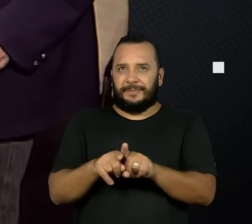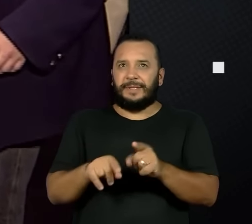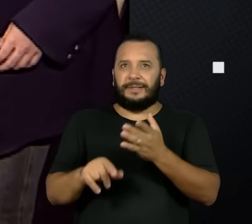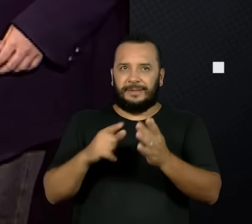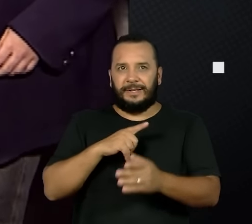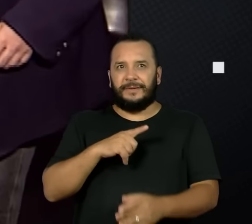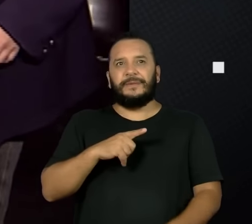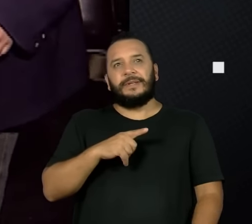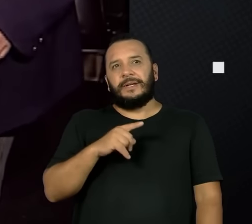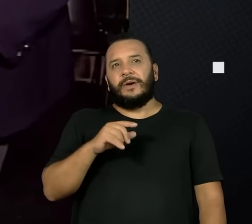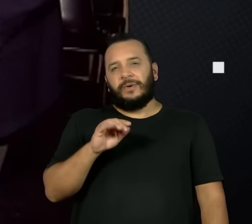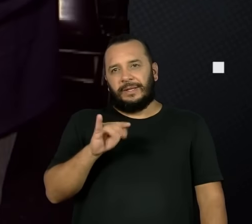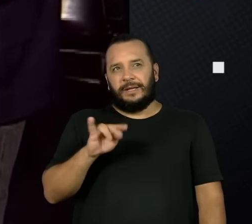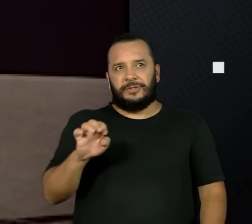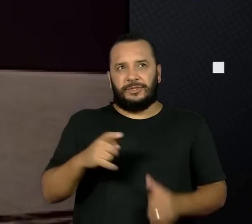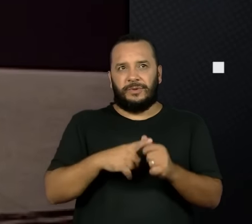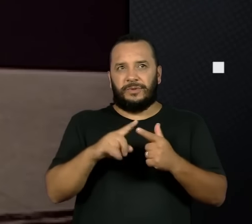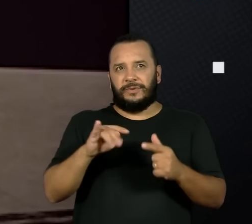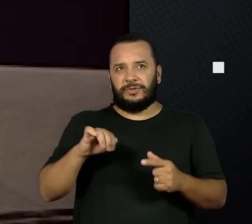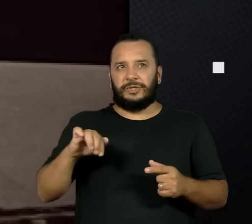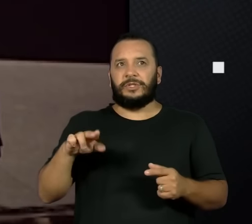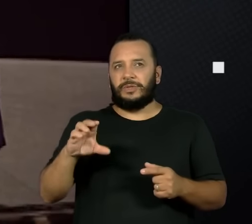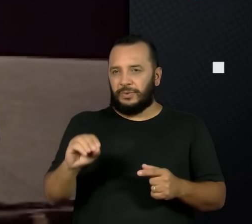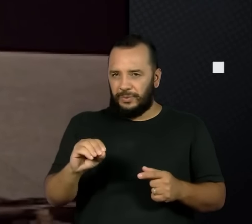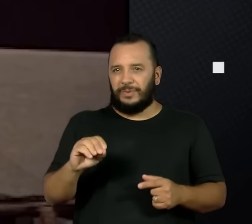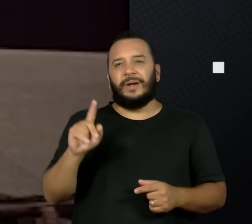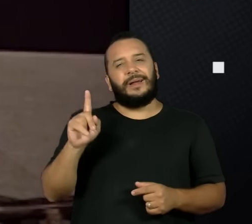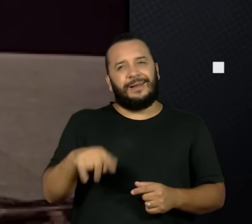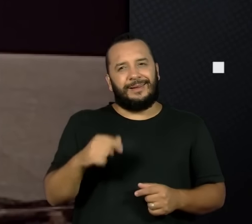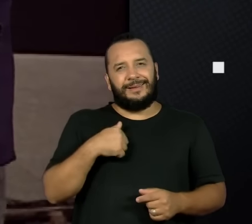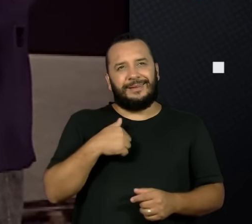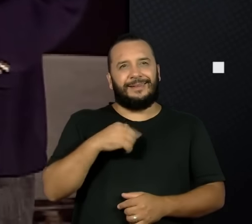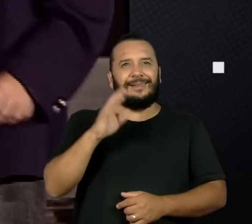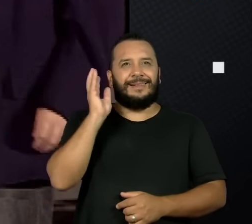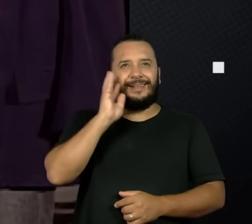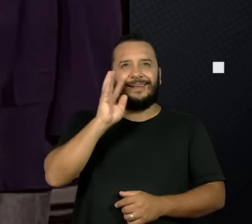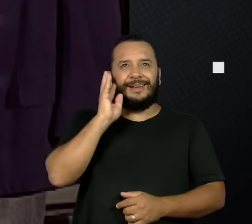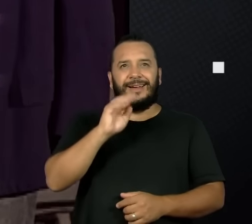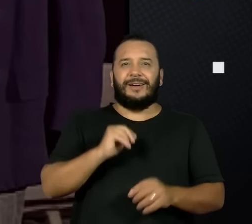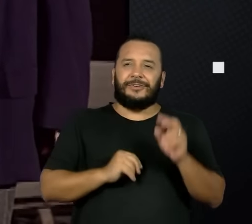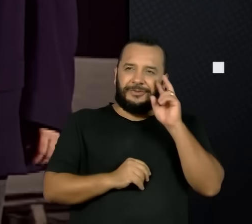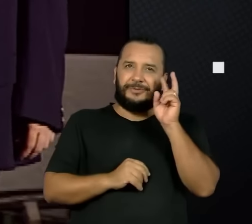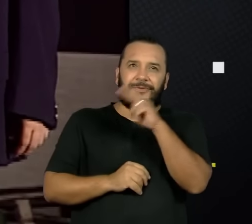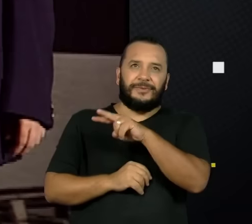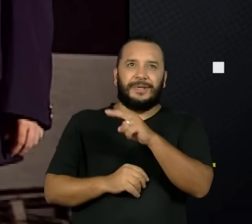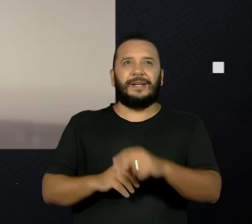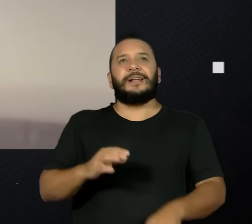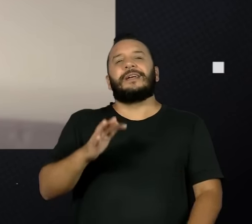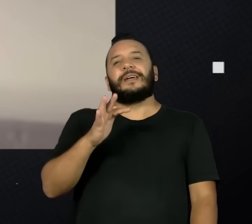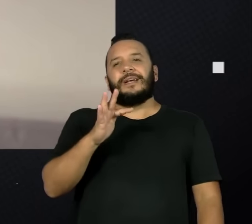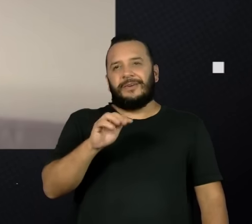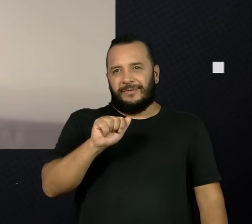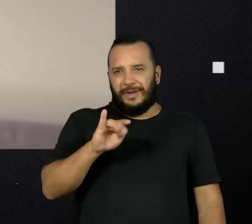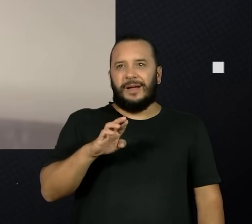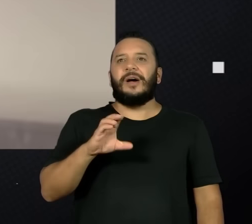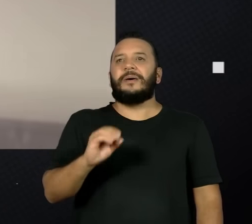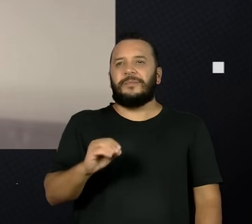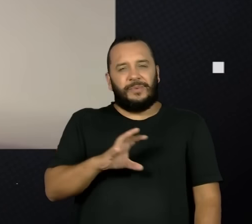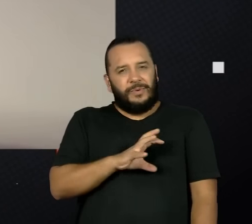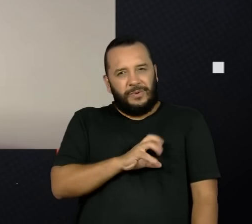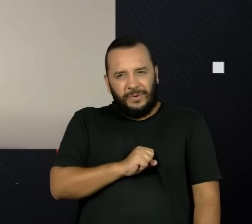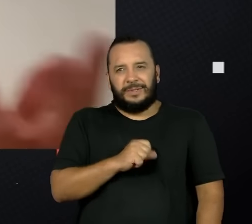os Aldinho Mendes Então isso é uma coisa muito legal de de ver como o Fábio tem essa Gula pela